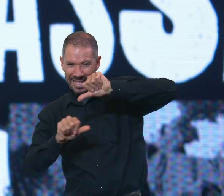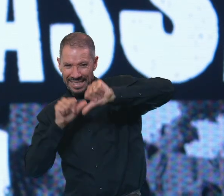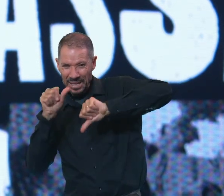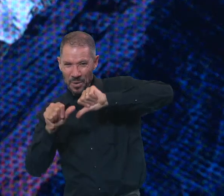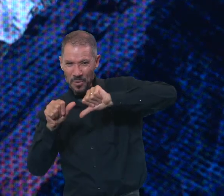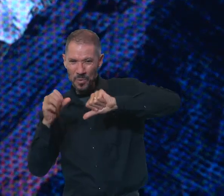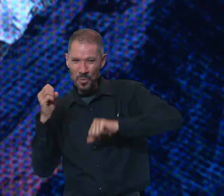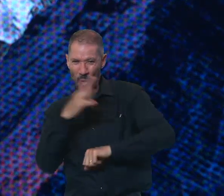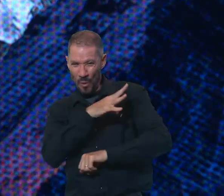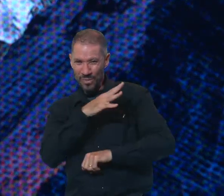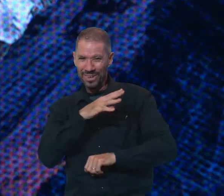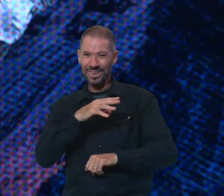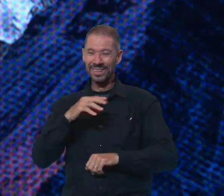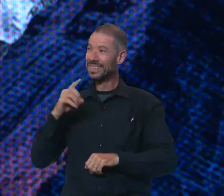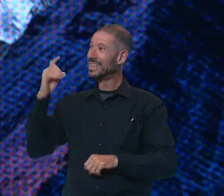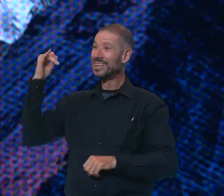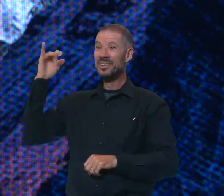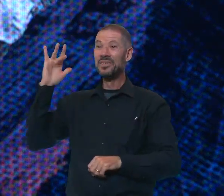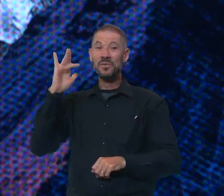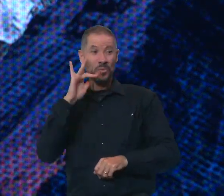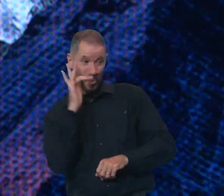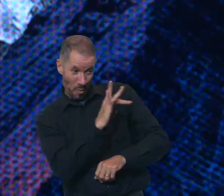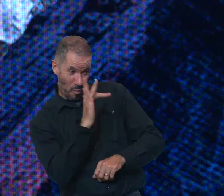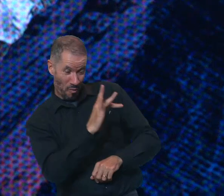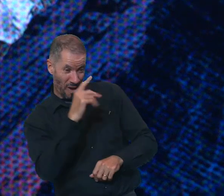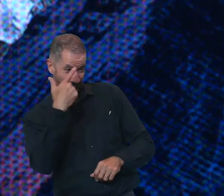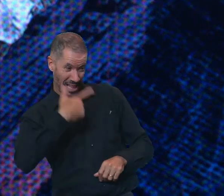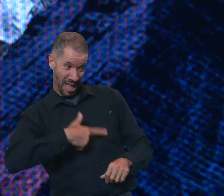Fala, Deus. Não precisa cutucar, irmão, que fica feio, tá?